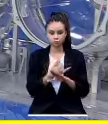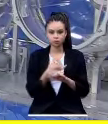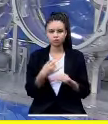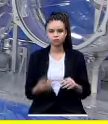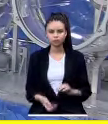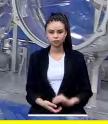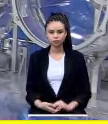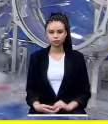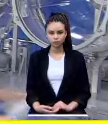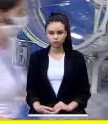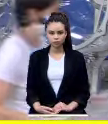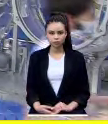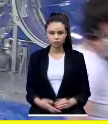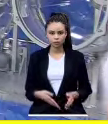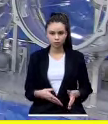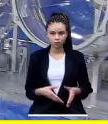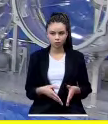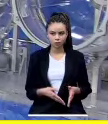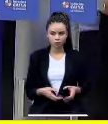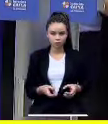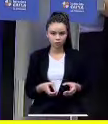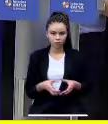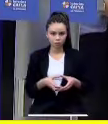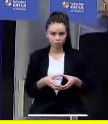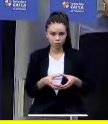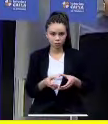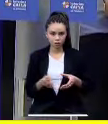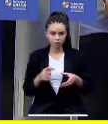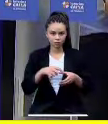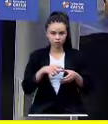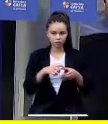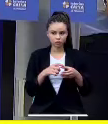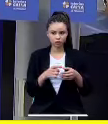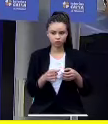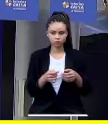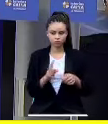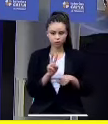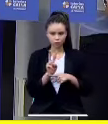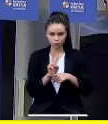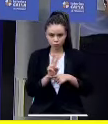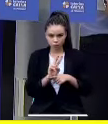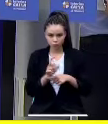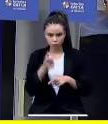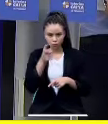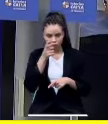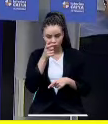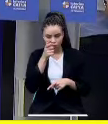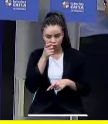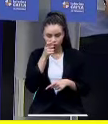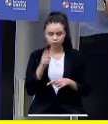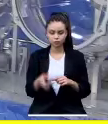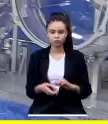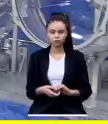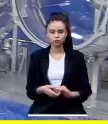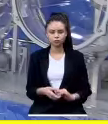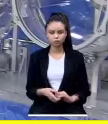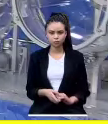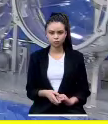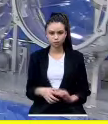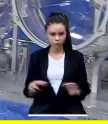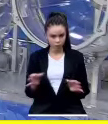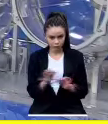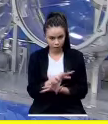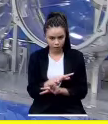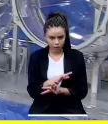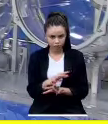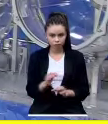Este procedimento de reabastecimento acompanhado por nossas auditoras, a Maiara de Souza e a Juliana Souza. Tudo